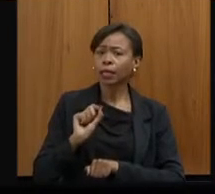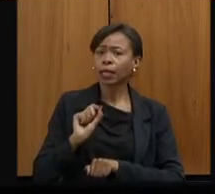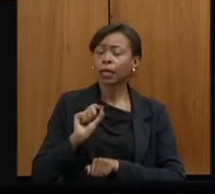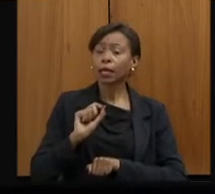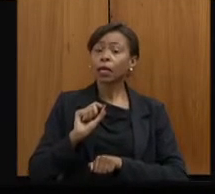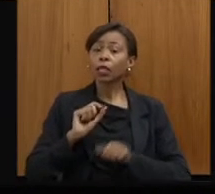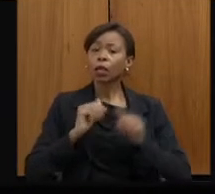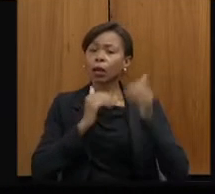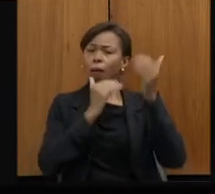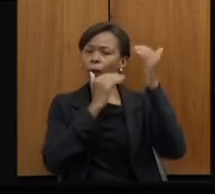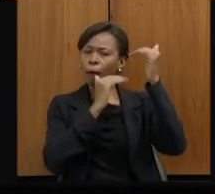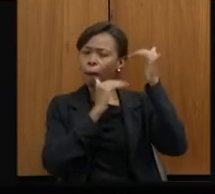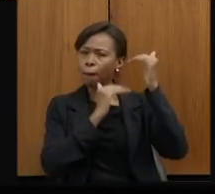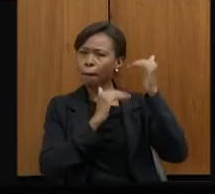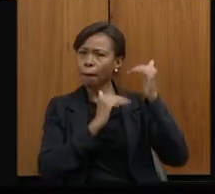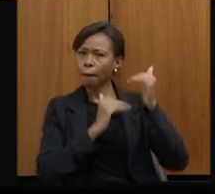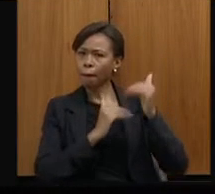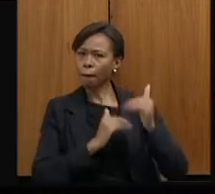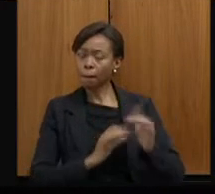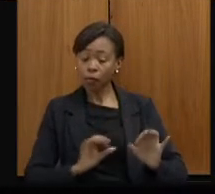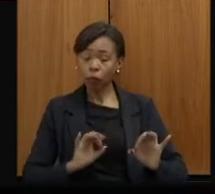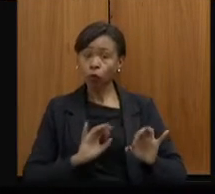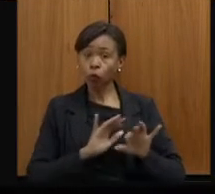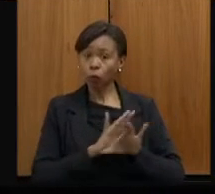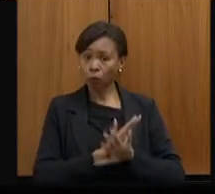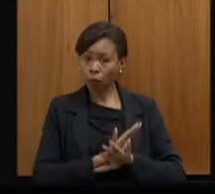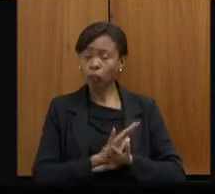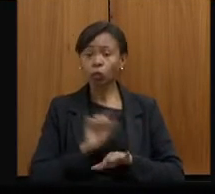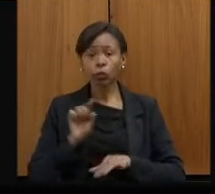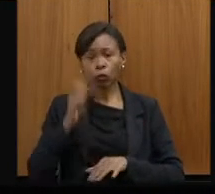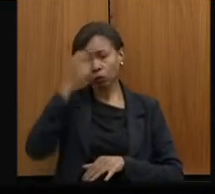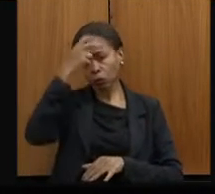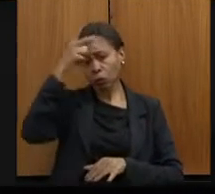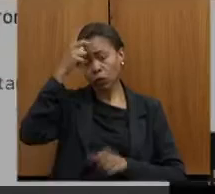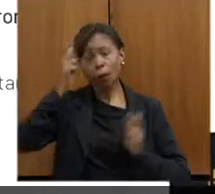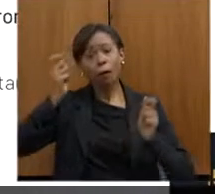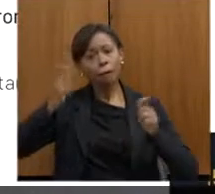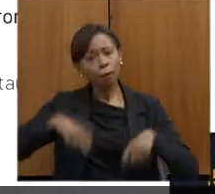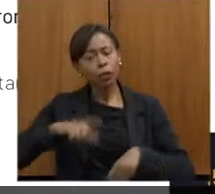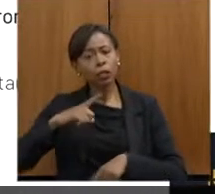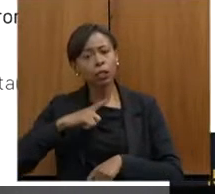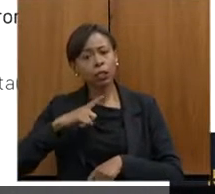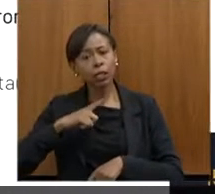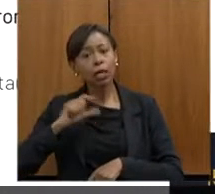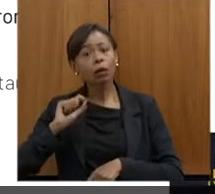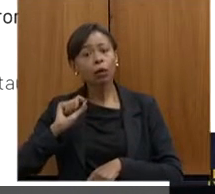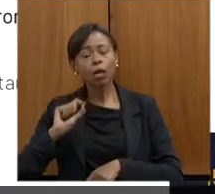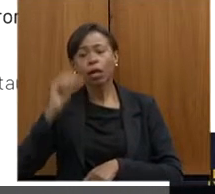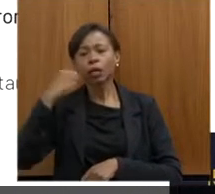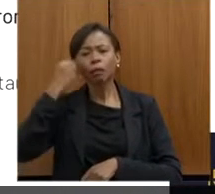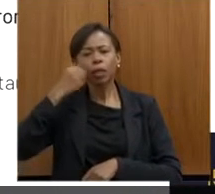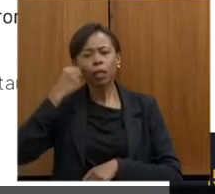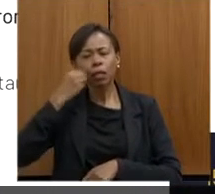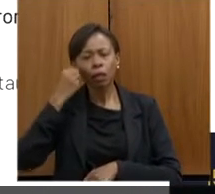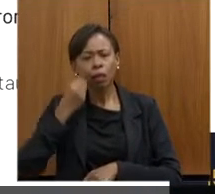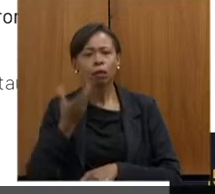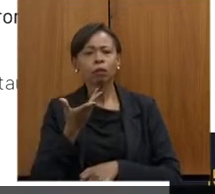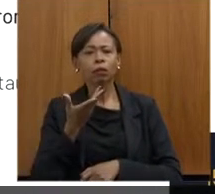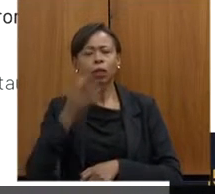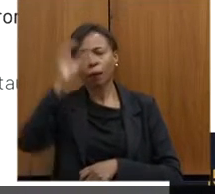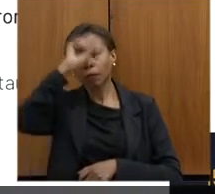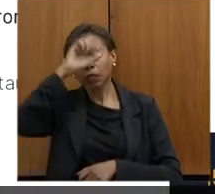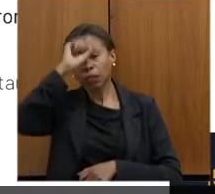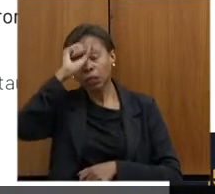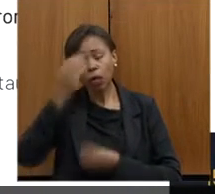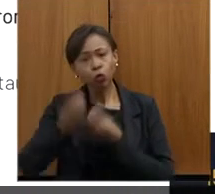procedimentos de regularização fundiária, para que o município obtenha toda a experiência e o conhecimento necessário específico para a condução dos